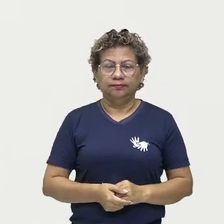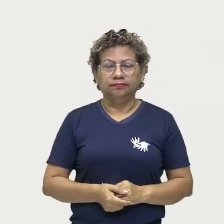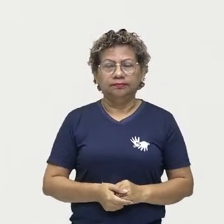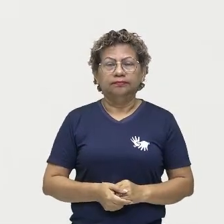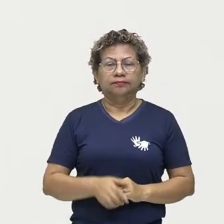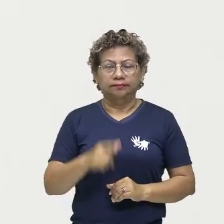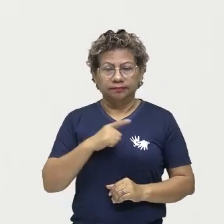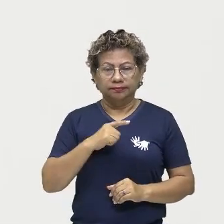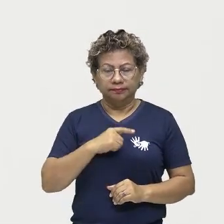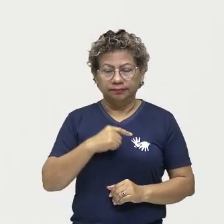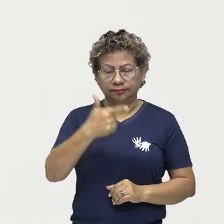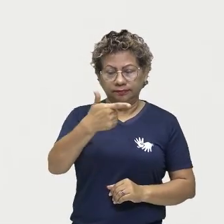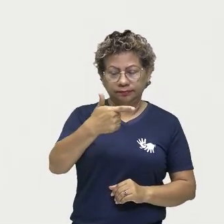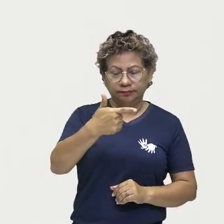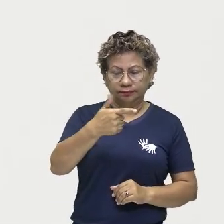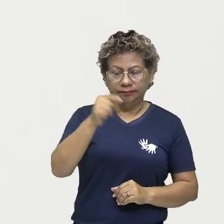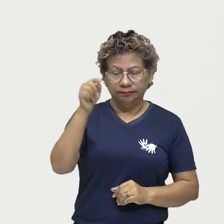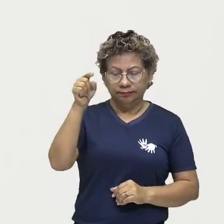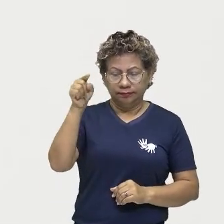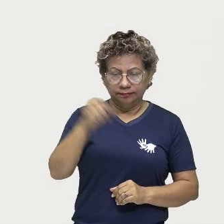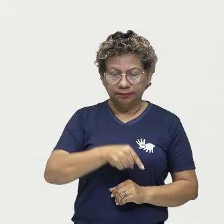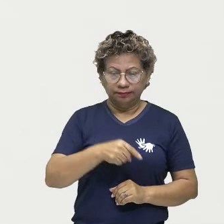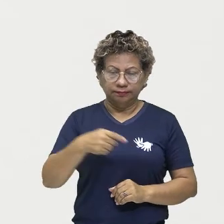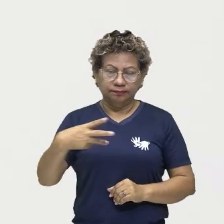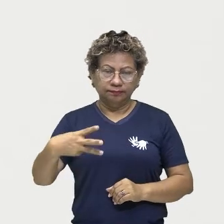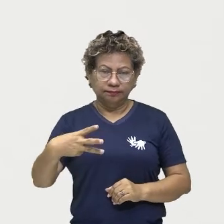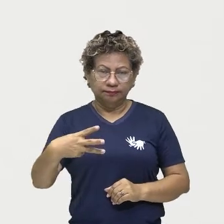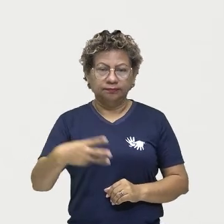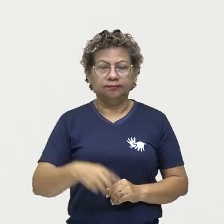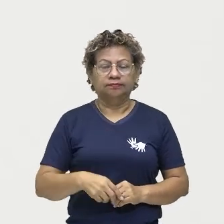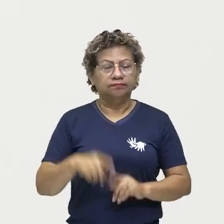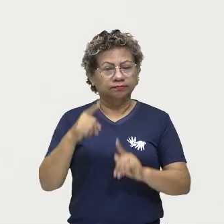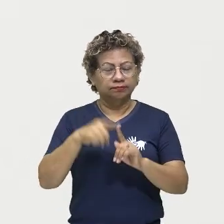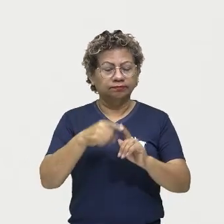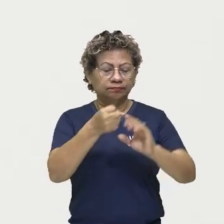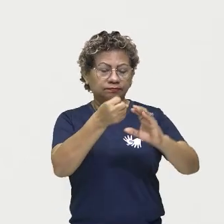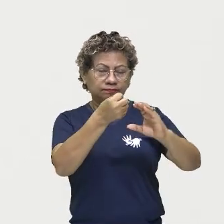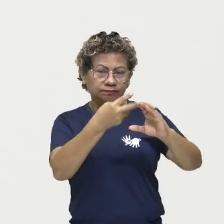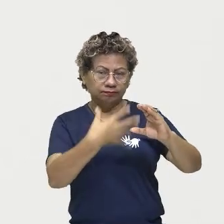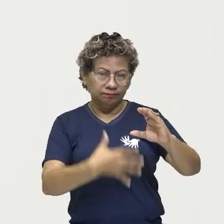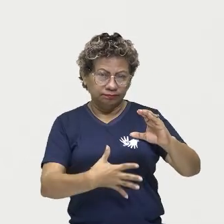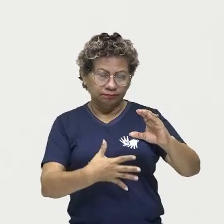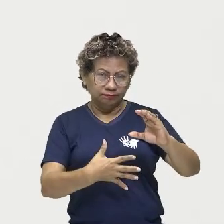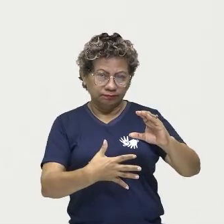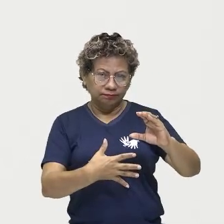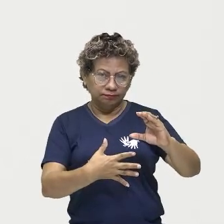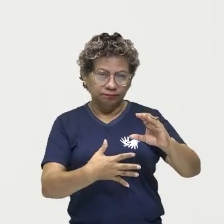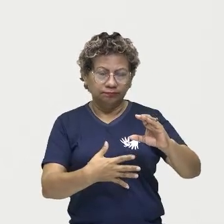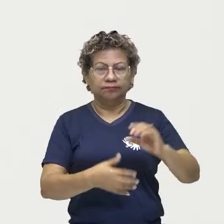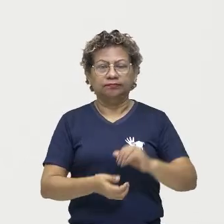é 1/3. É uma característica de todo o baricentro.